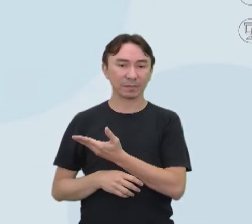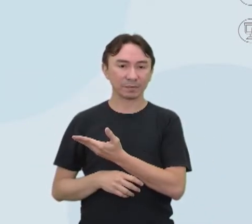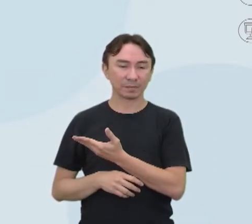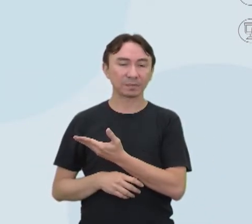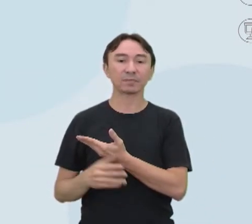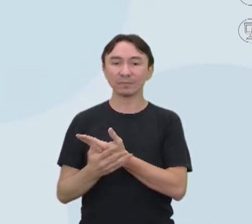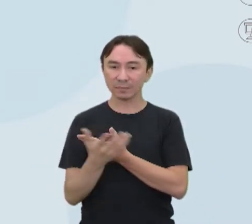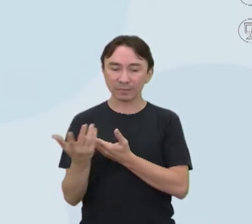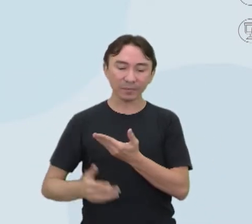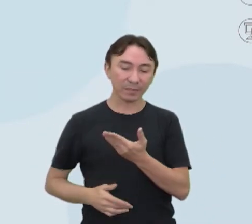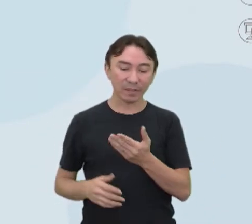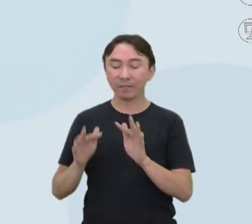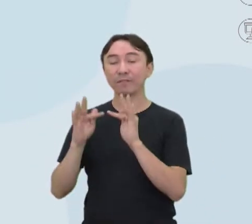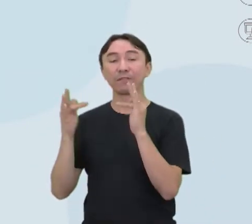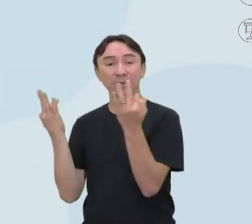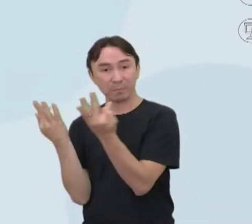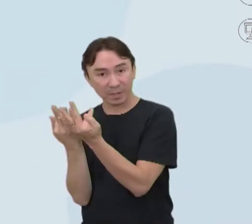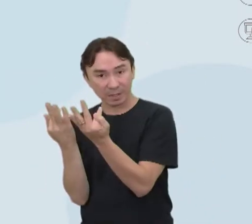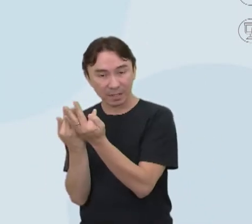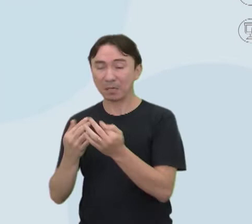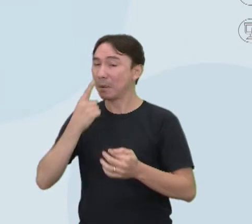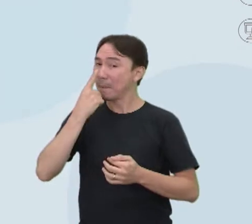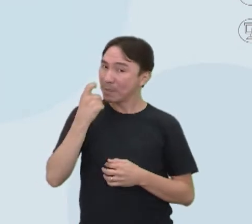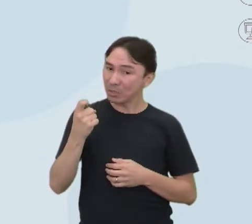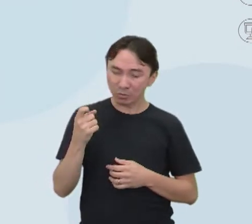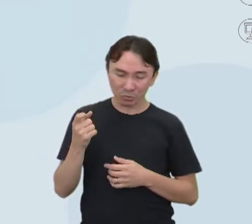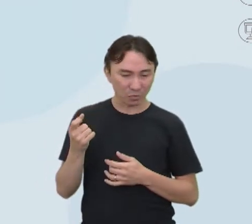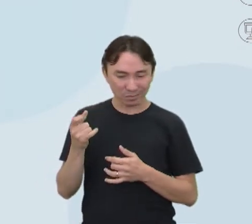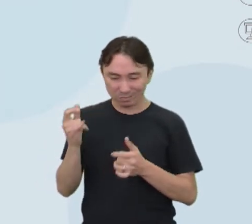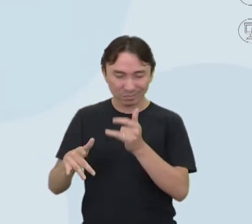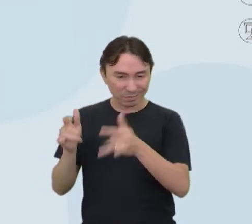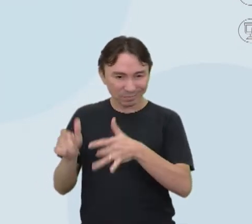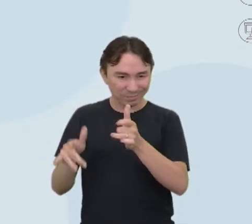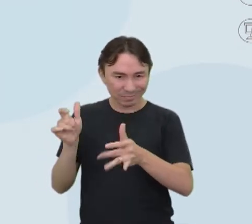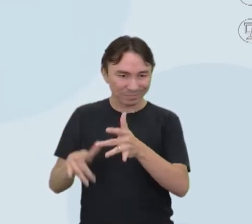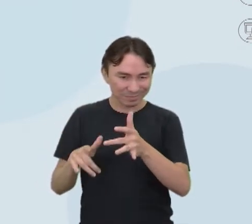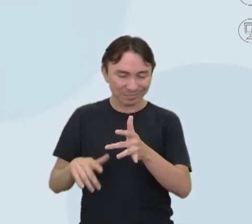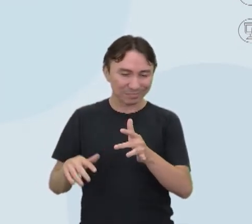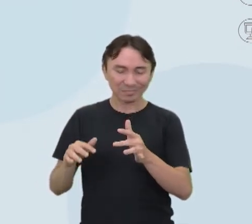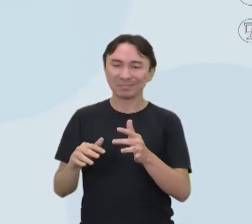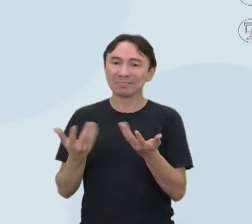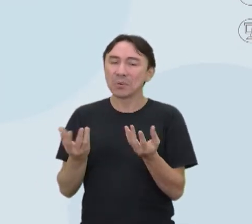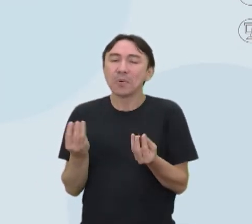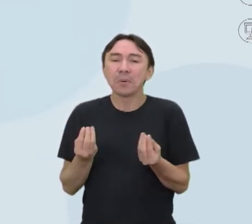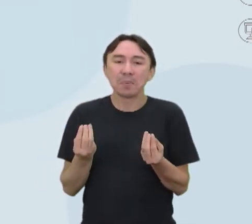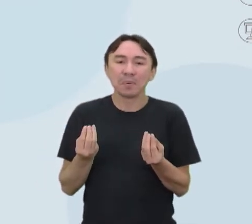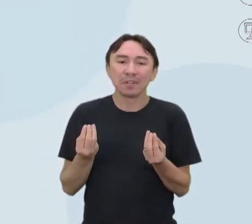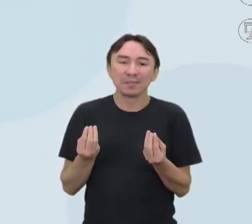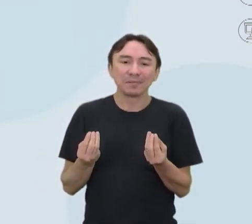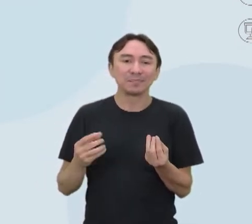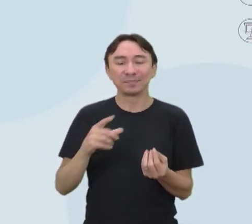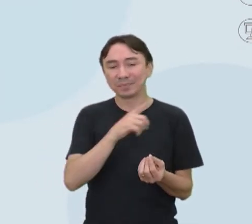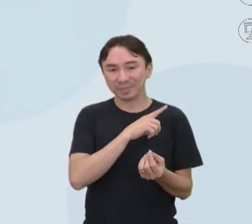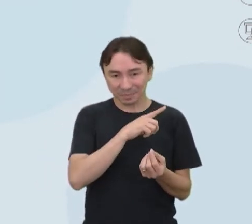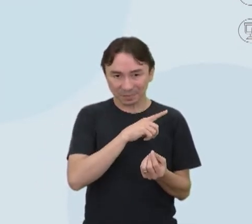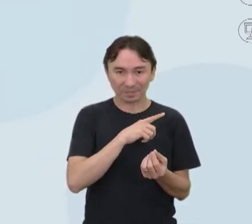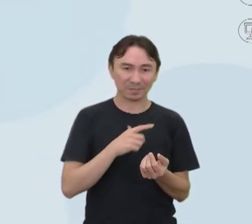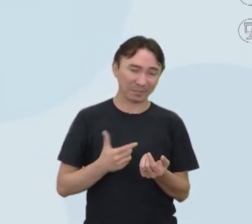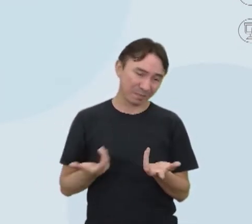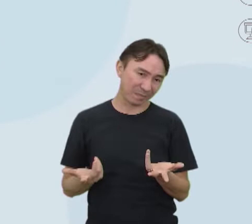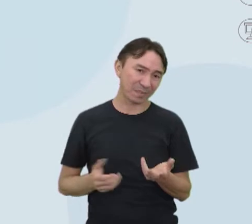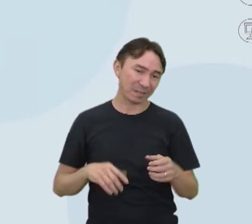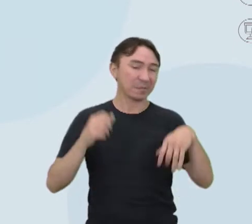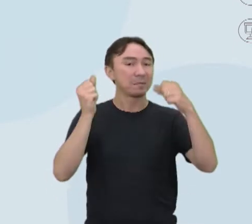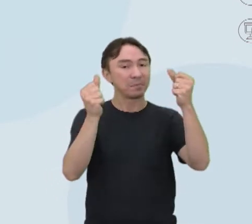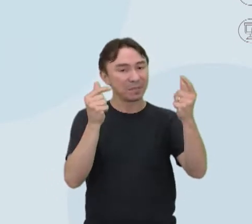ambiente familiar. Então você foi lá e colocou, esse é o nome principal da sua pesquisa. Exatamente. Tá Mas aqui, ele é ó. sobre o quê? Ó, e aí o que ela vai tratar? Tipo de questão, ela vai